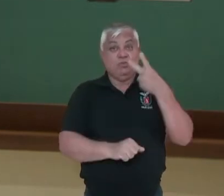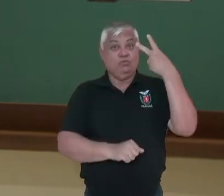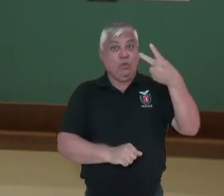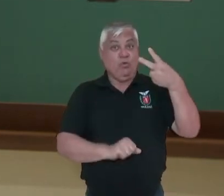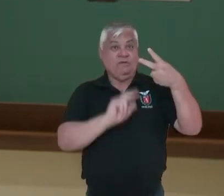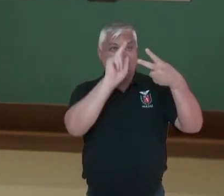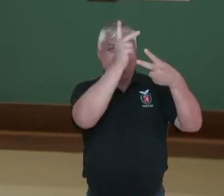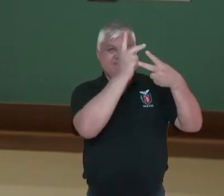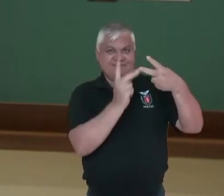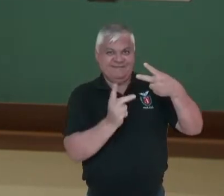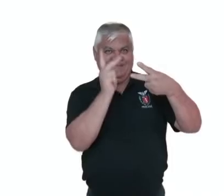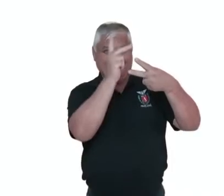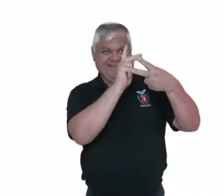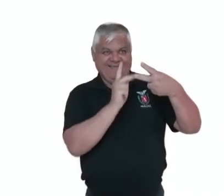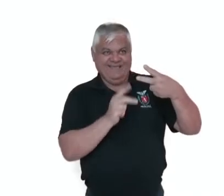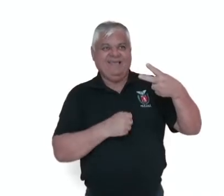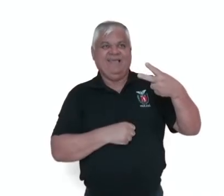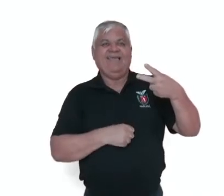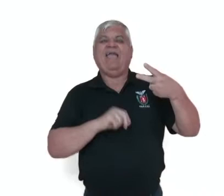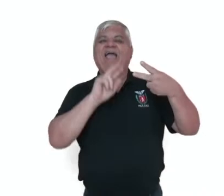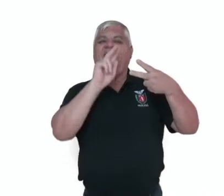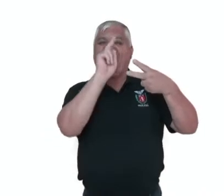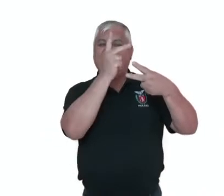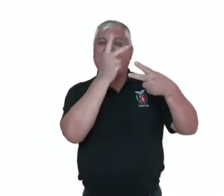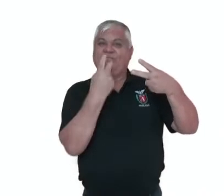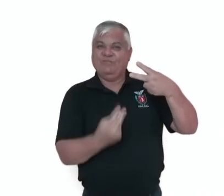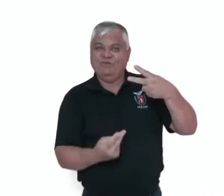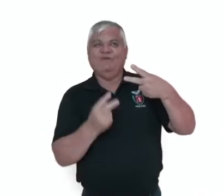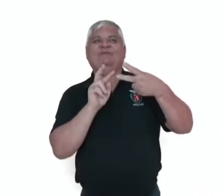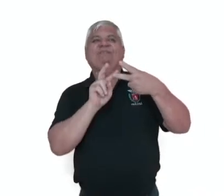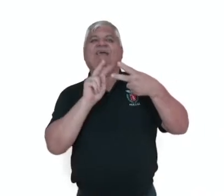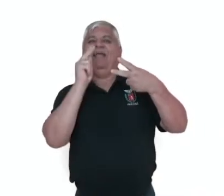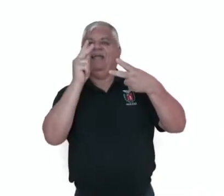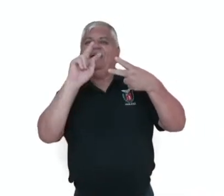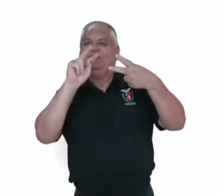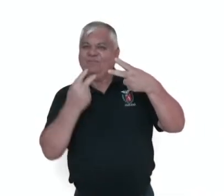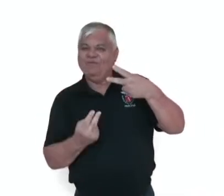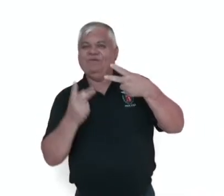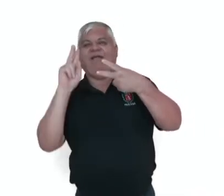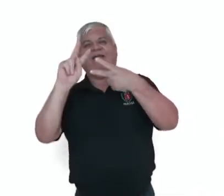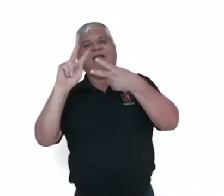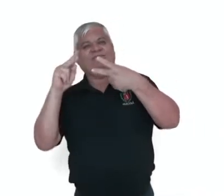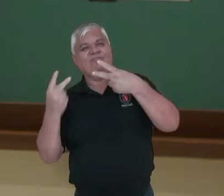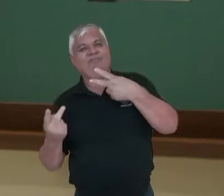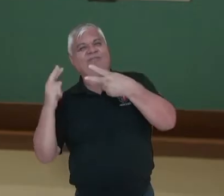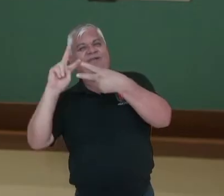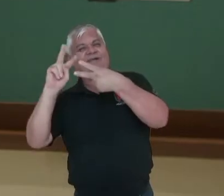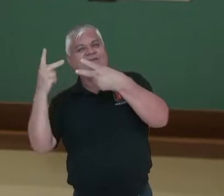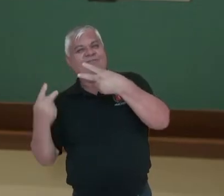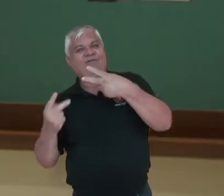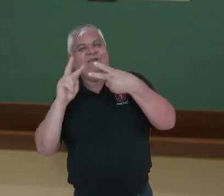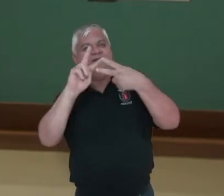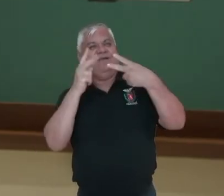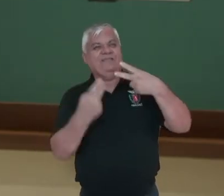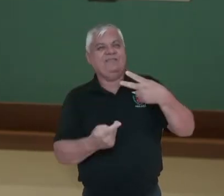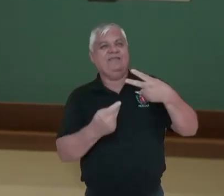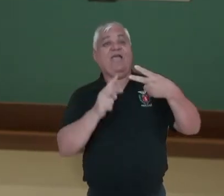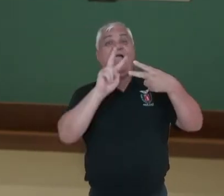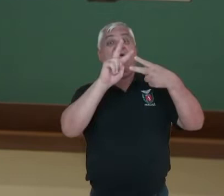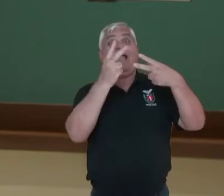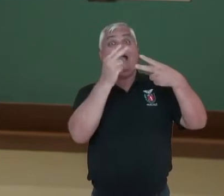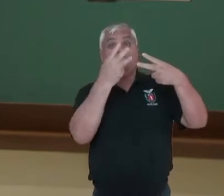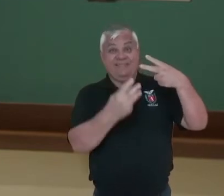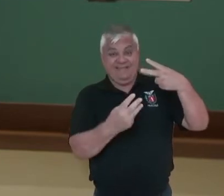ionizáveis, né? H2 aqui, S, H2CO3, H2SO4 e o H3PO3, que é